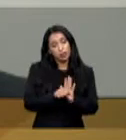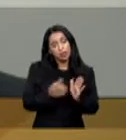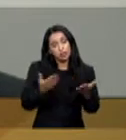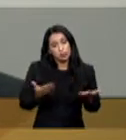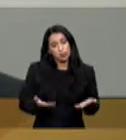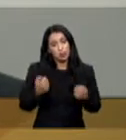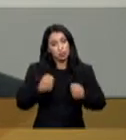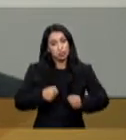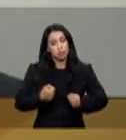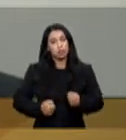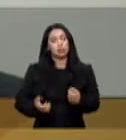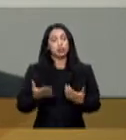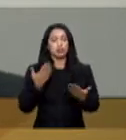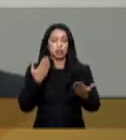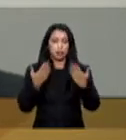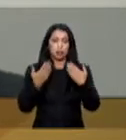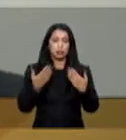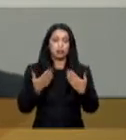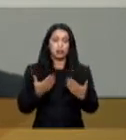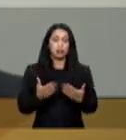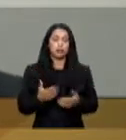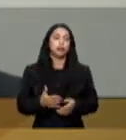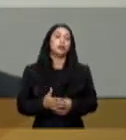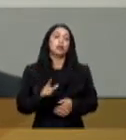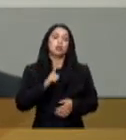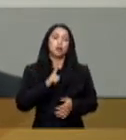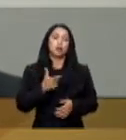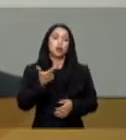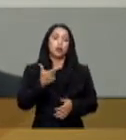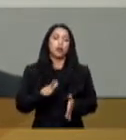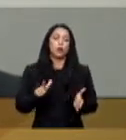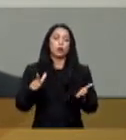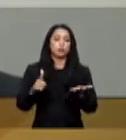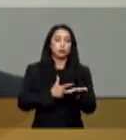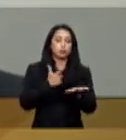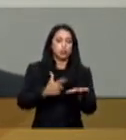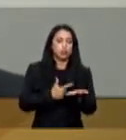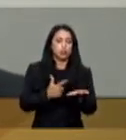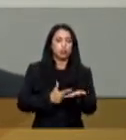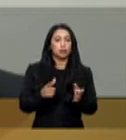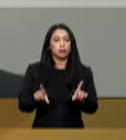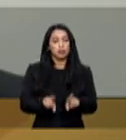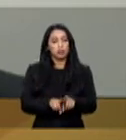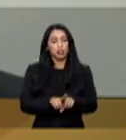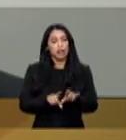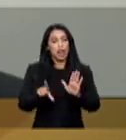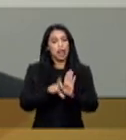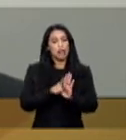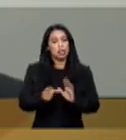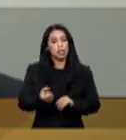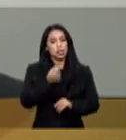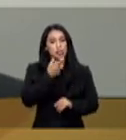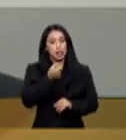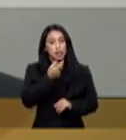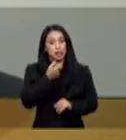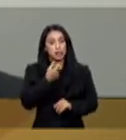o ensinamento de Miguel Reale Júnior em sua obra Inconstitucionalidade das Leis de Remédios, Revista dos Tribunais,